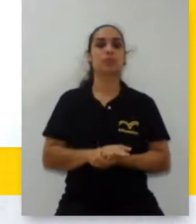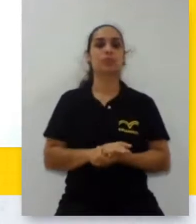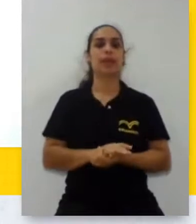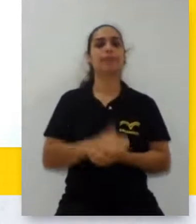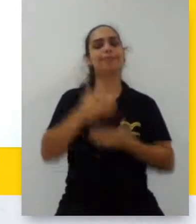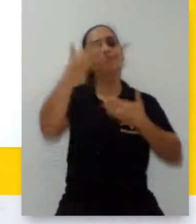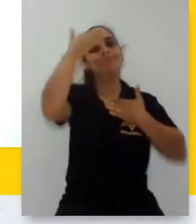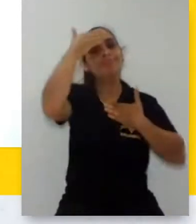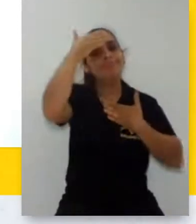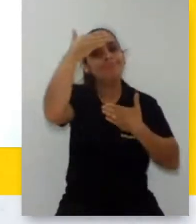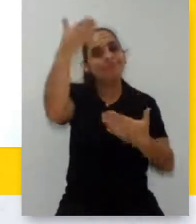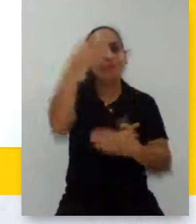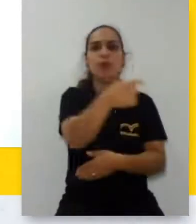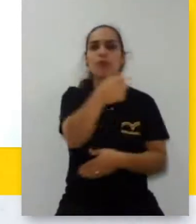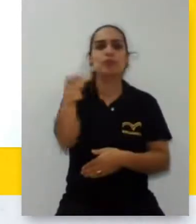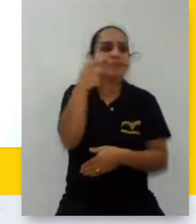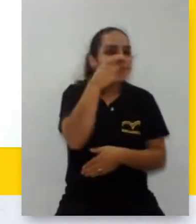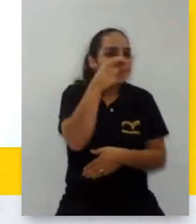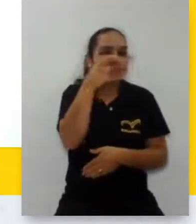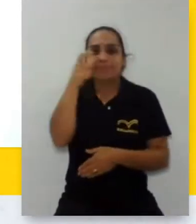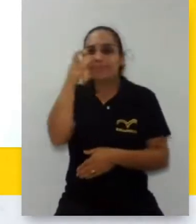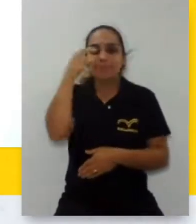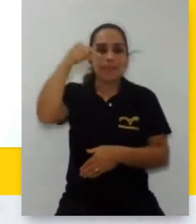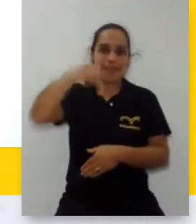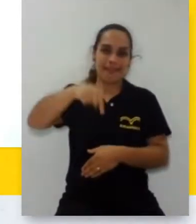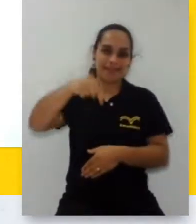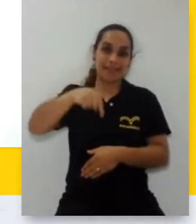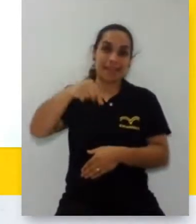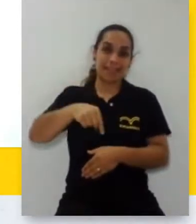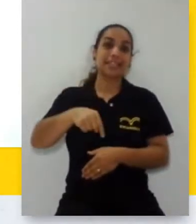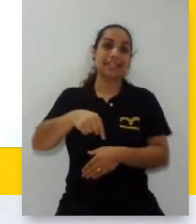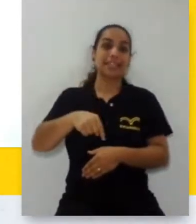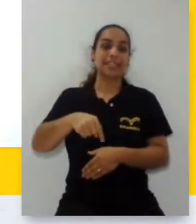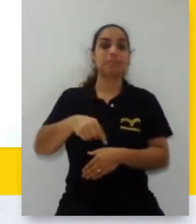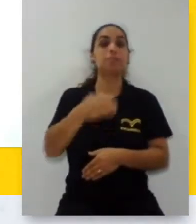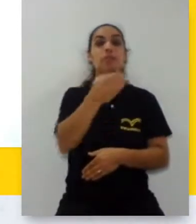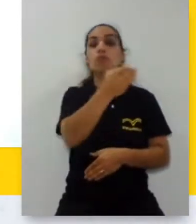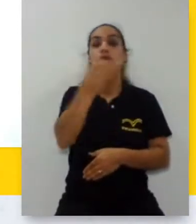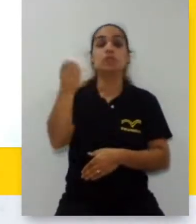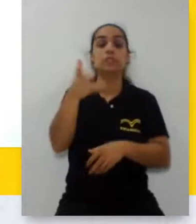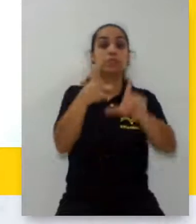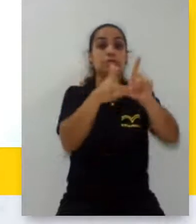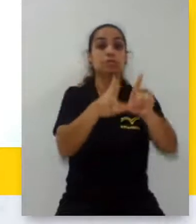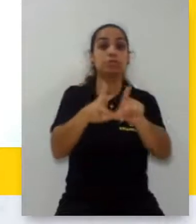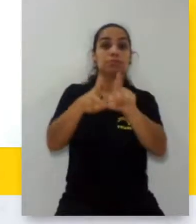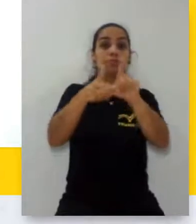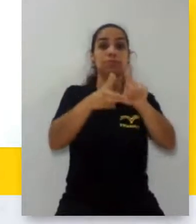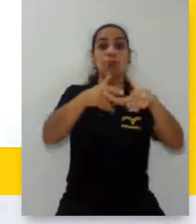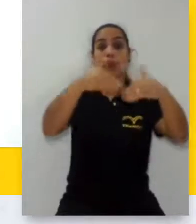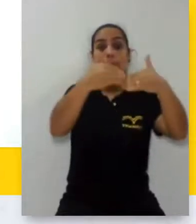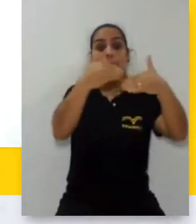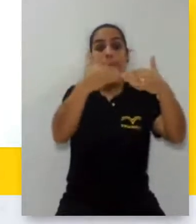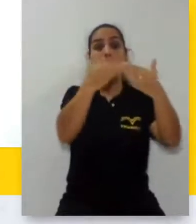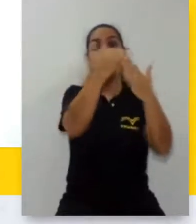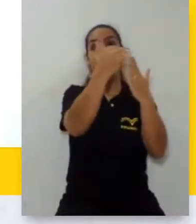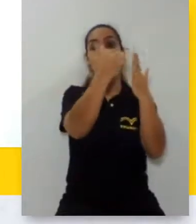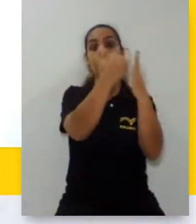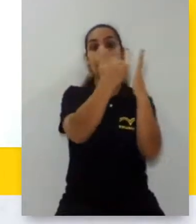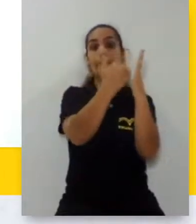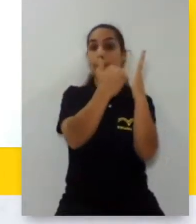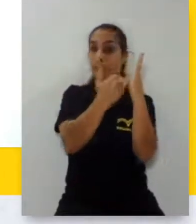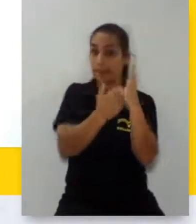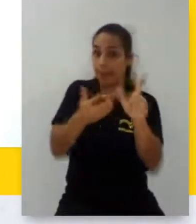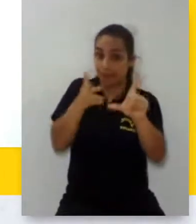estiveram conosco aqui, que vocês possam acompanhar as próximas lives da Uniaselv. A Uniaselv está fazendo várias lives,